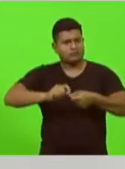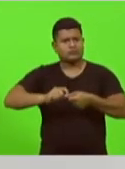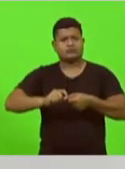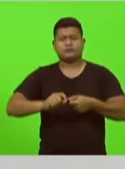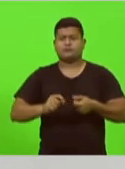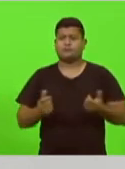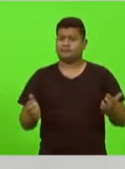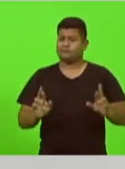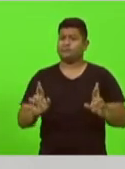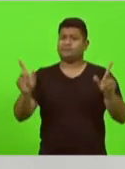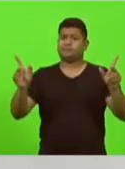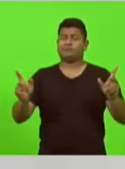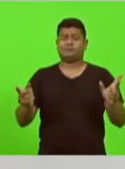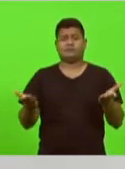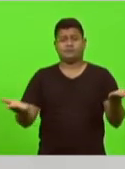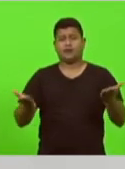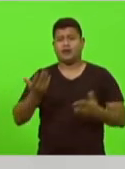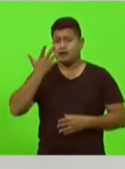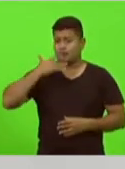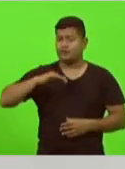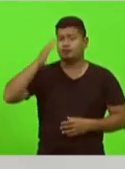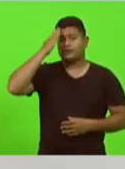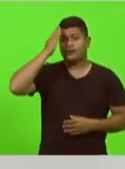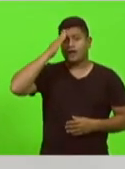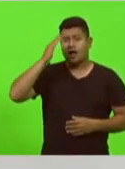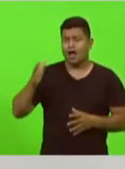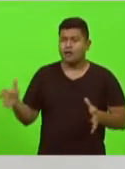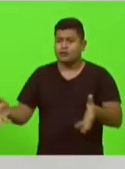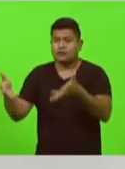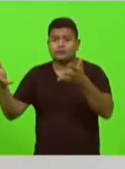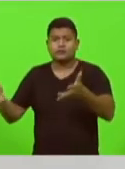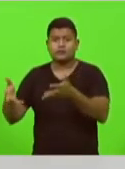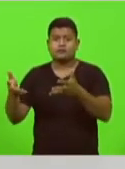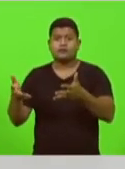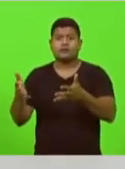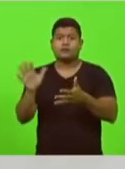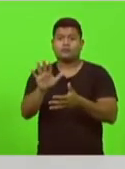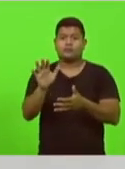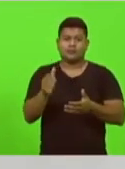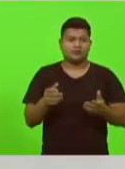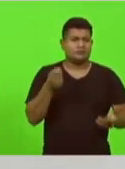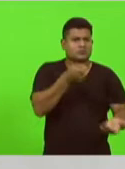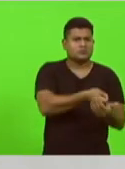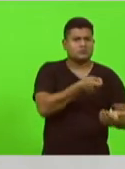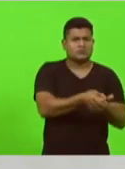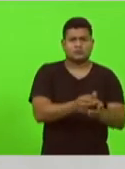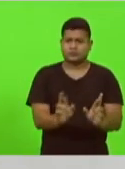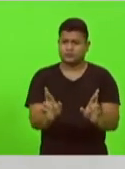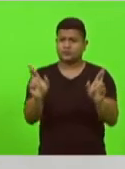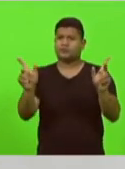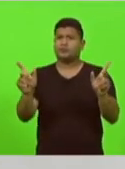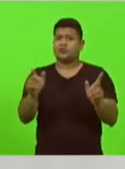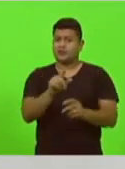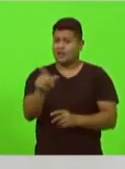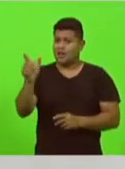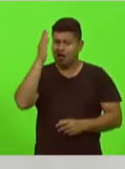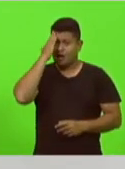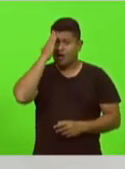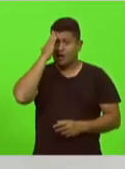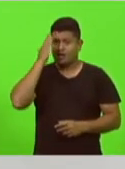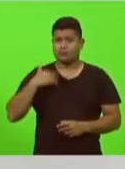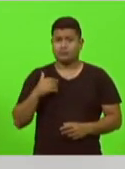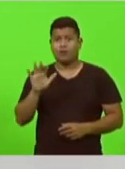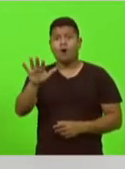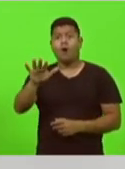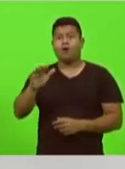qualquer criança sabe o que é incentivar, o que é obrigar. Se tu falar para ela, tu tens que desenhar, tu tens